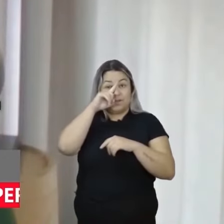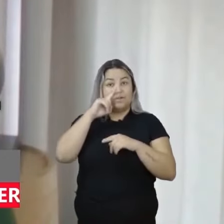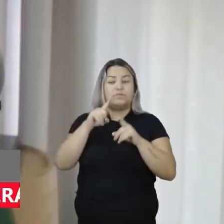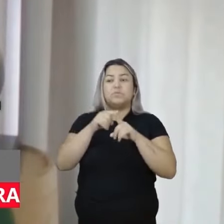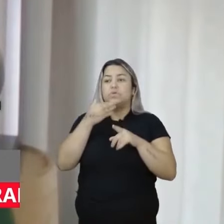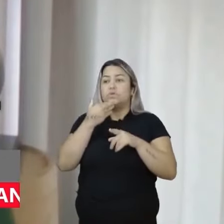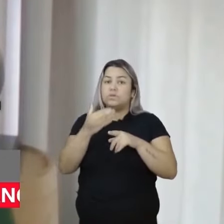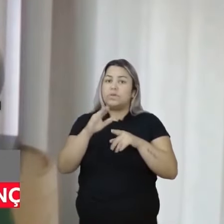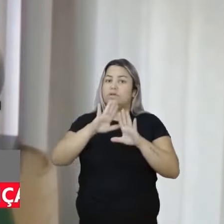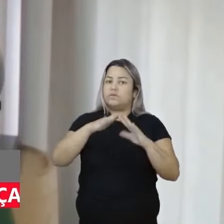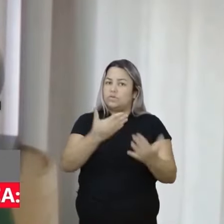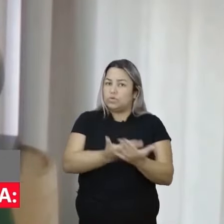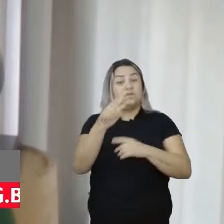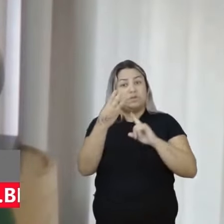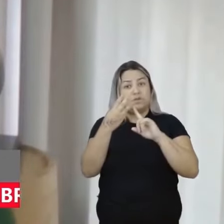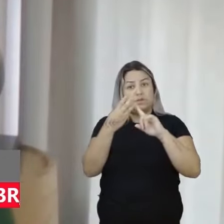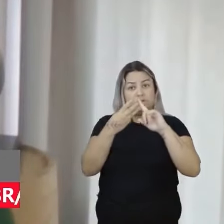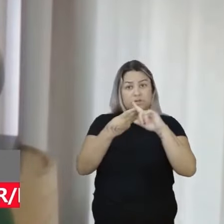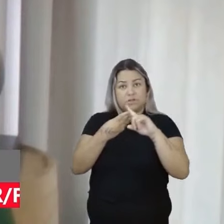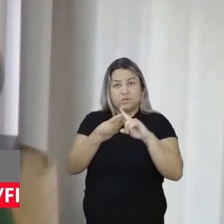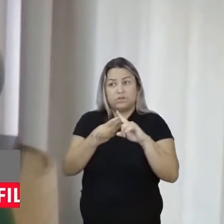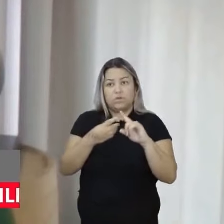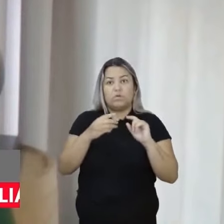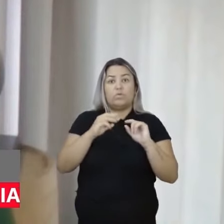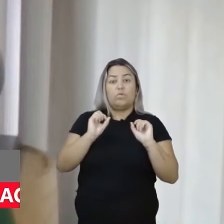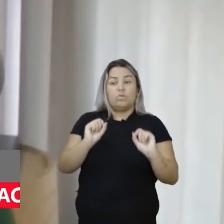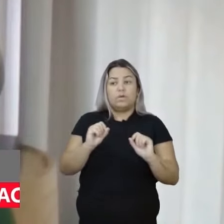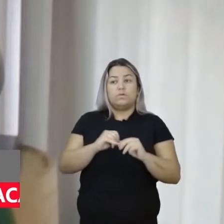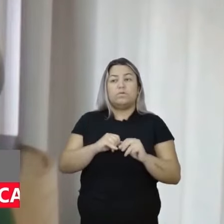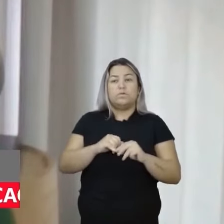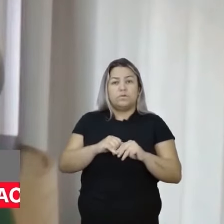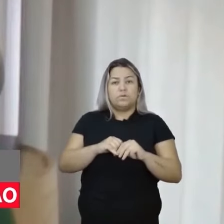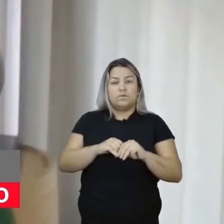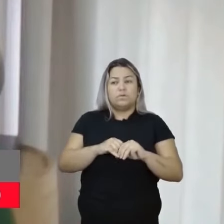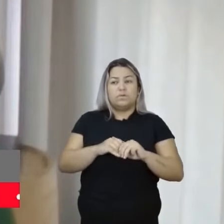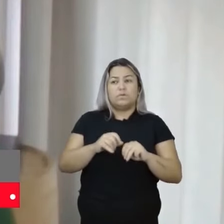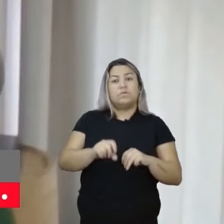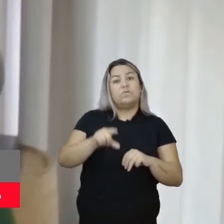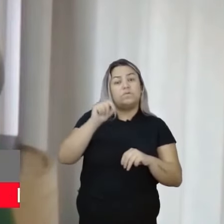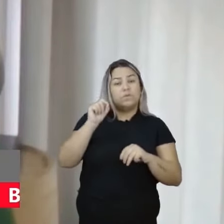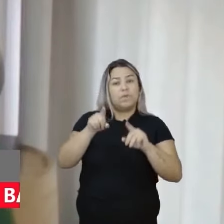para a escola em tempo integral. Foram selecionados também muitos